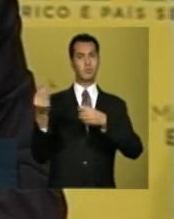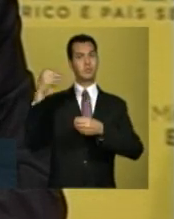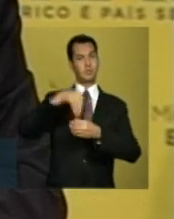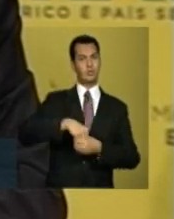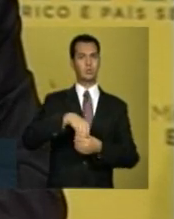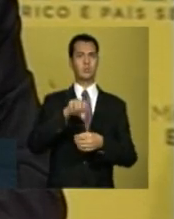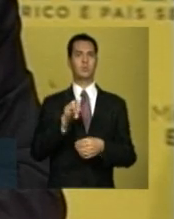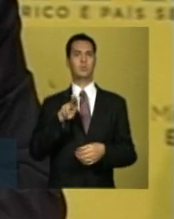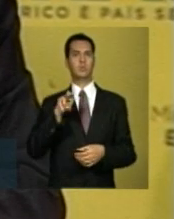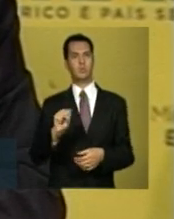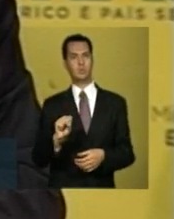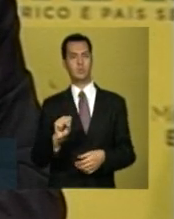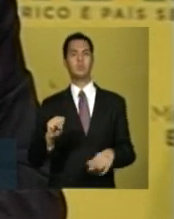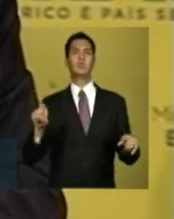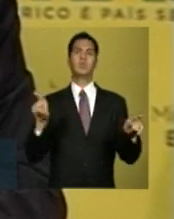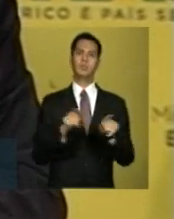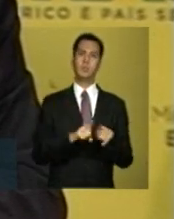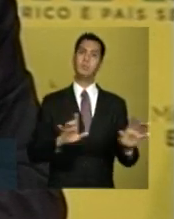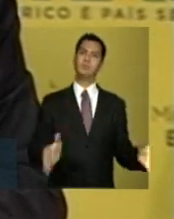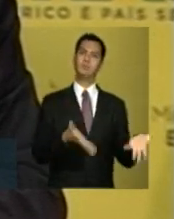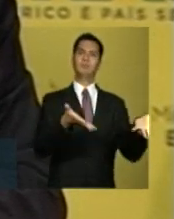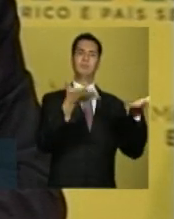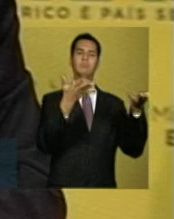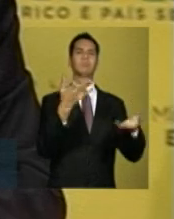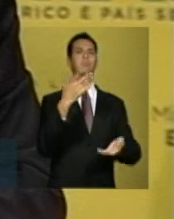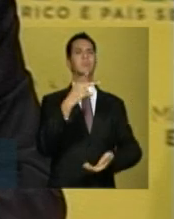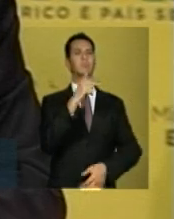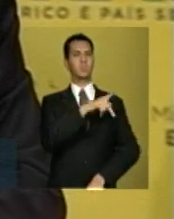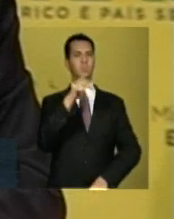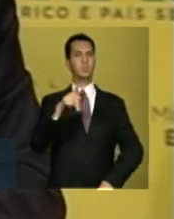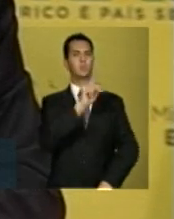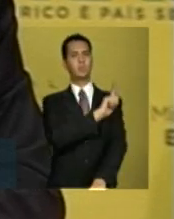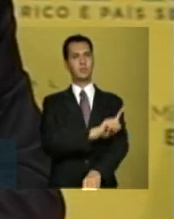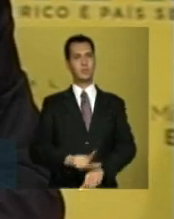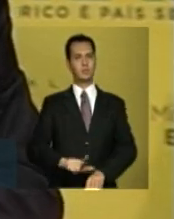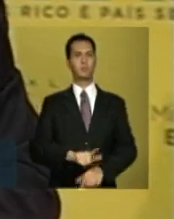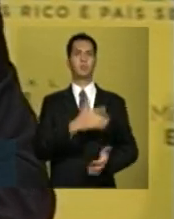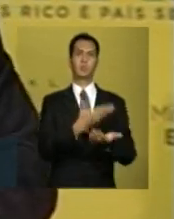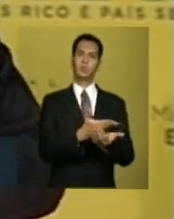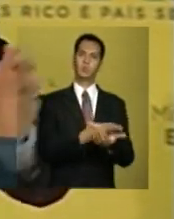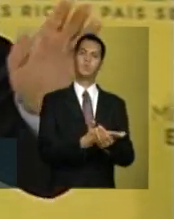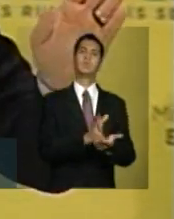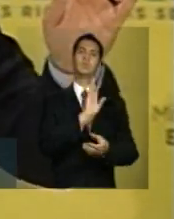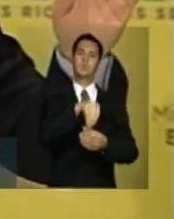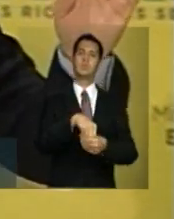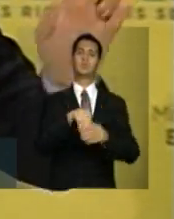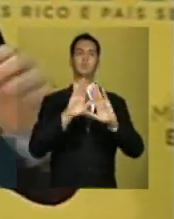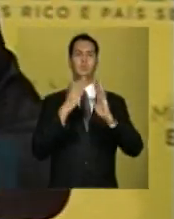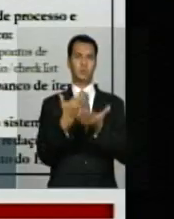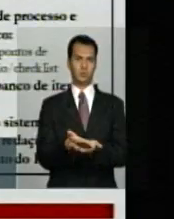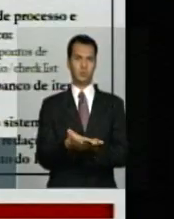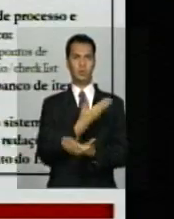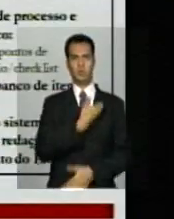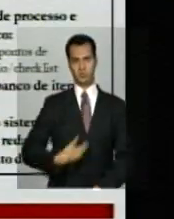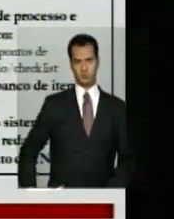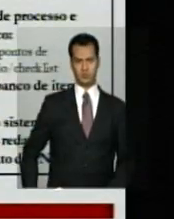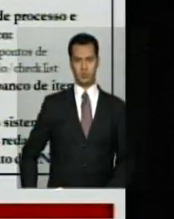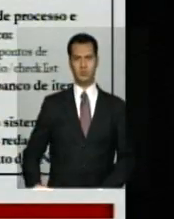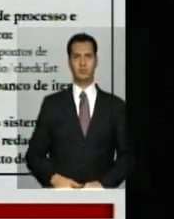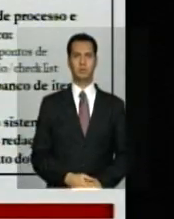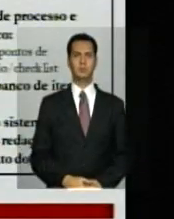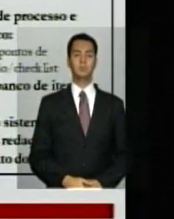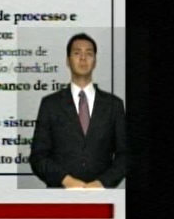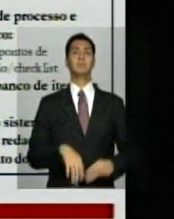único de saúde o SUS e fortalecemos a licenciatura na Rede Pública de ensino básico eh o outro programa é